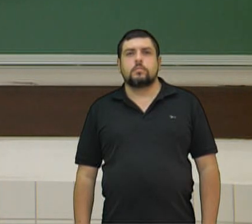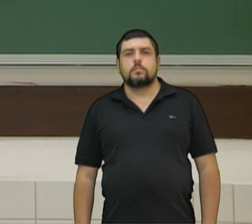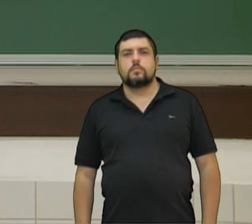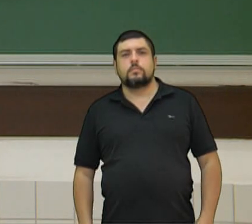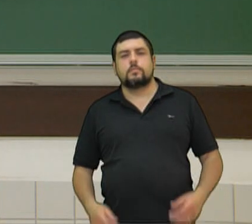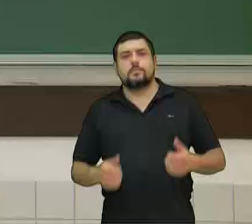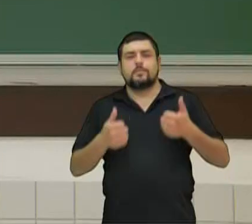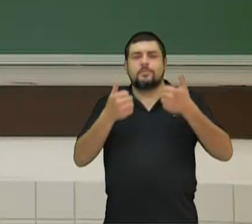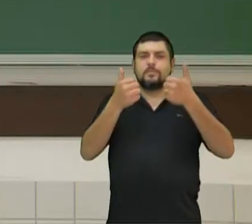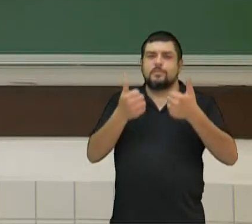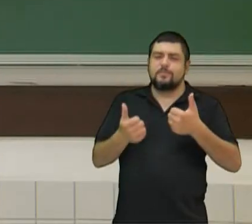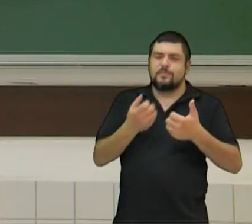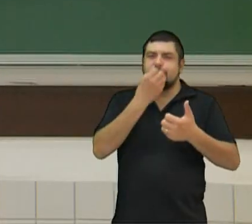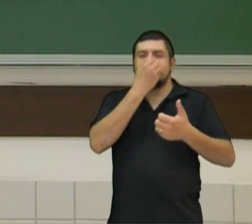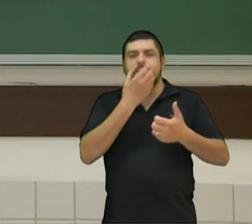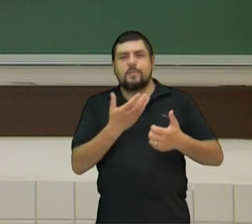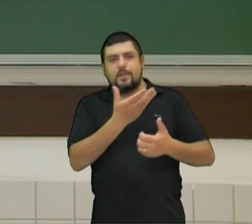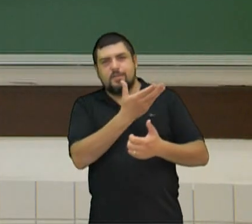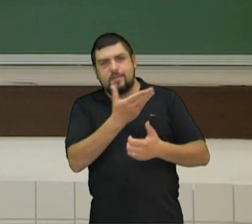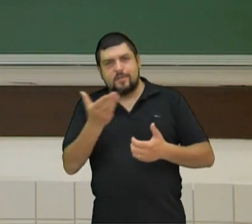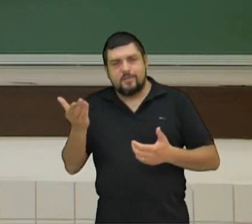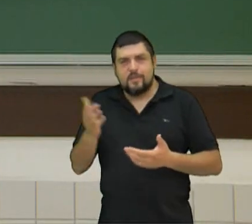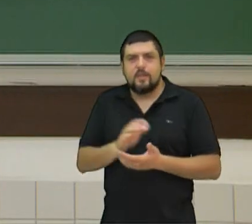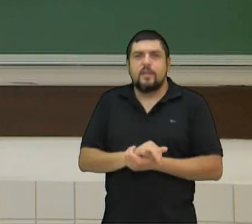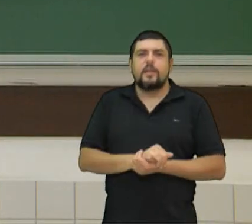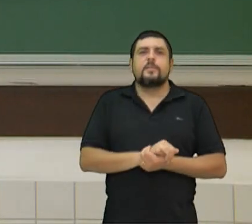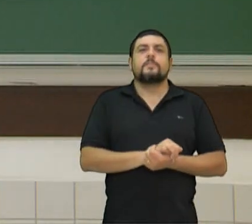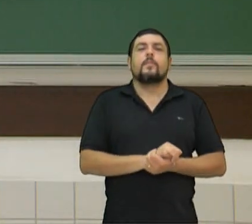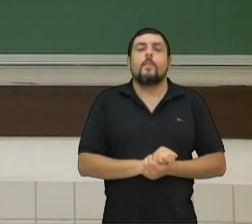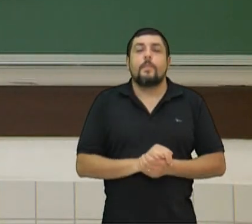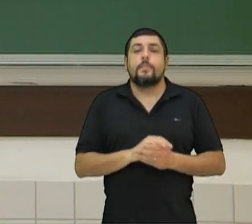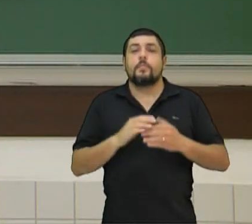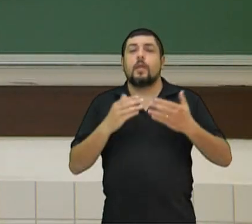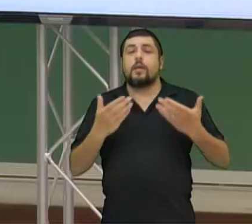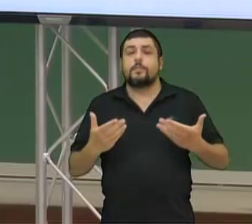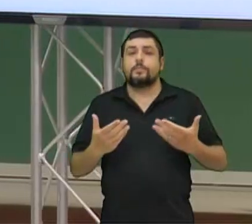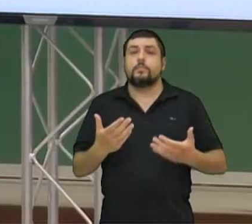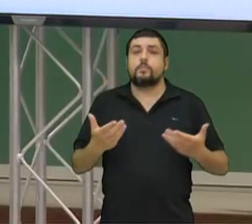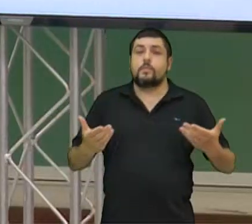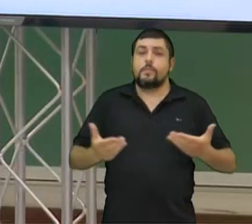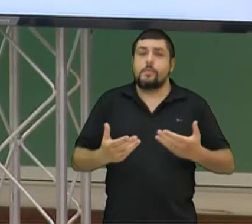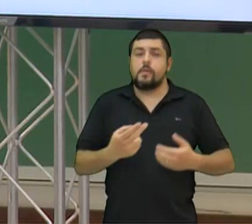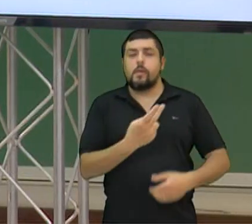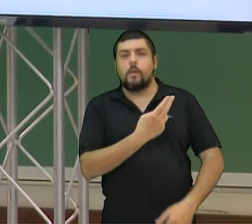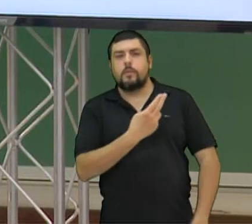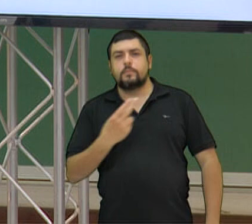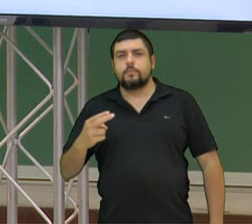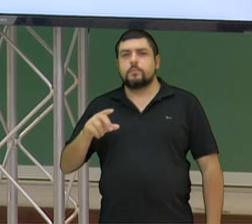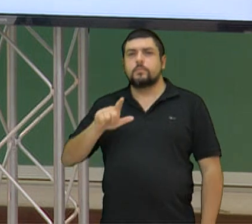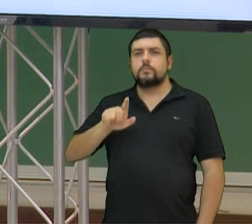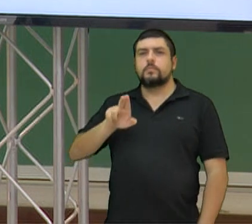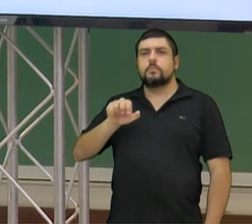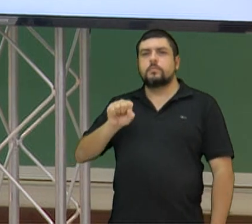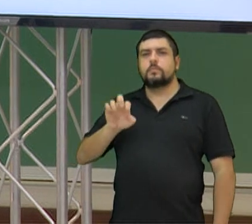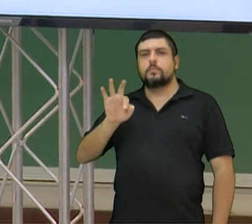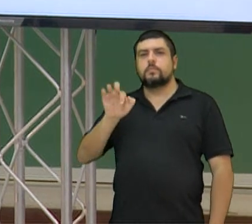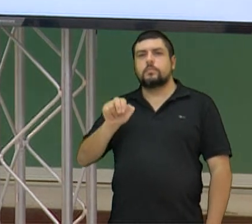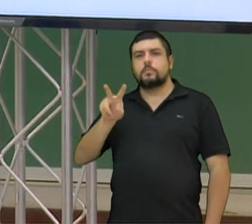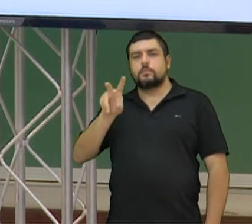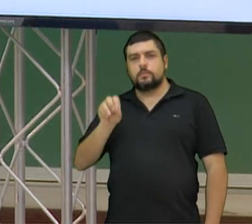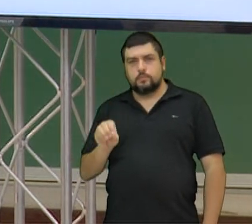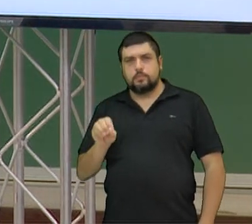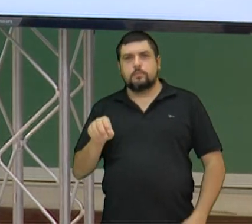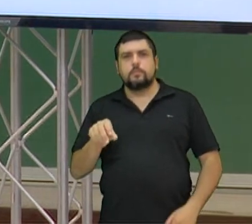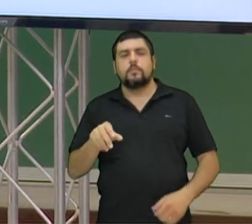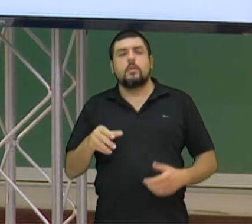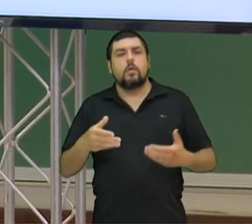Fala, minha pimpolhadinha, tudo bem com vocês aí? Bem, quem está falando aqui é o professor Gustavo Trevelyan Muraski e hoje nós vamos